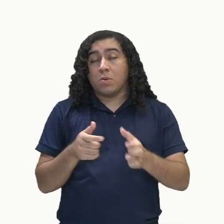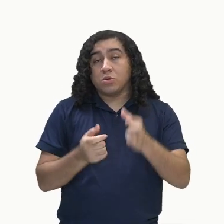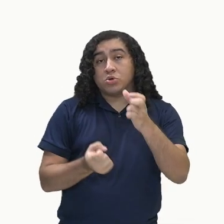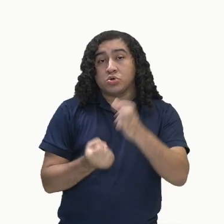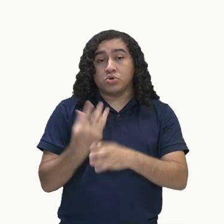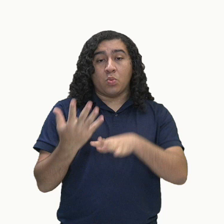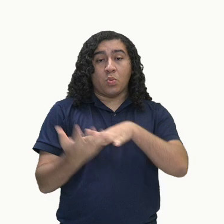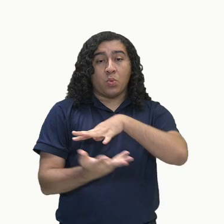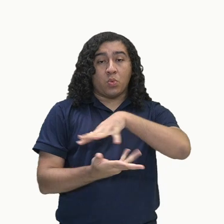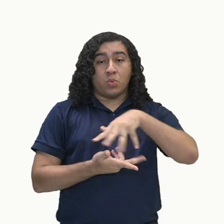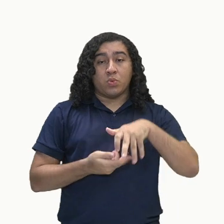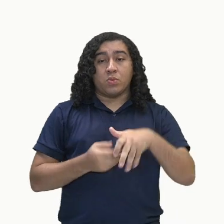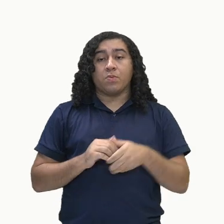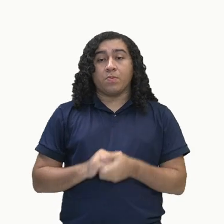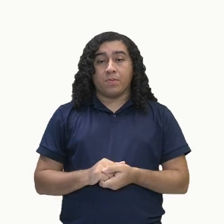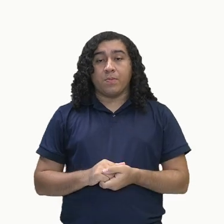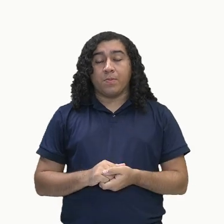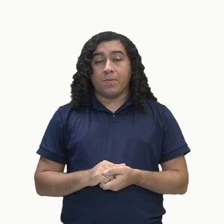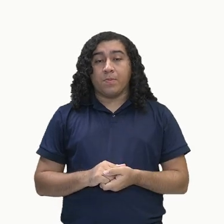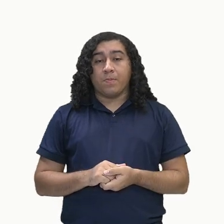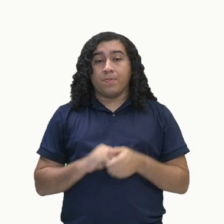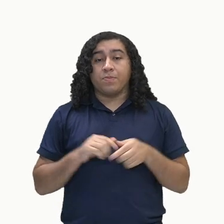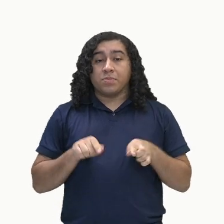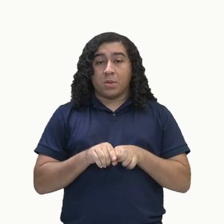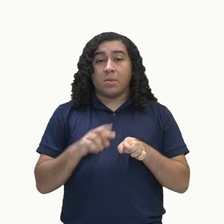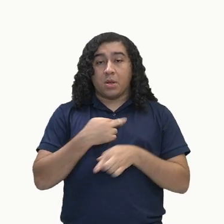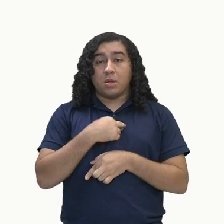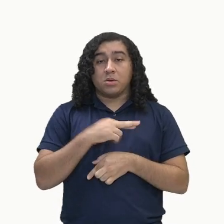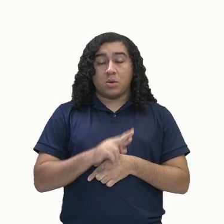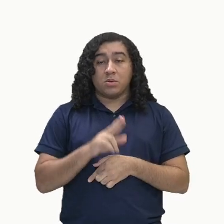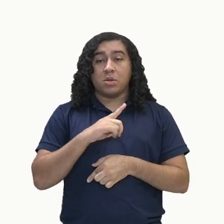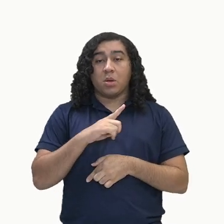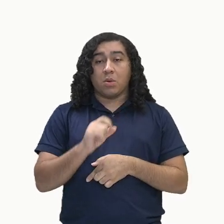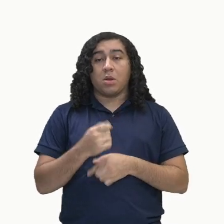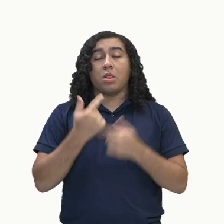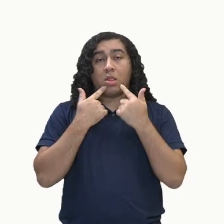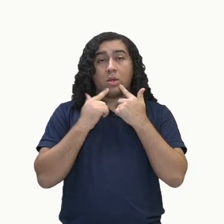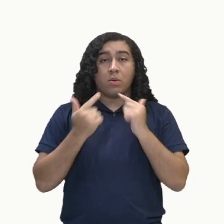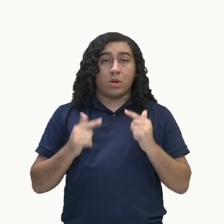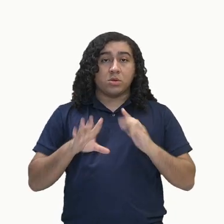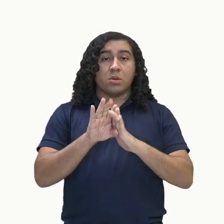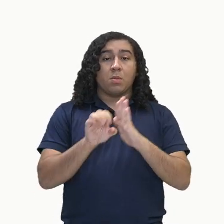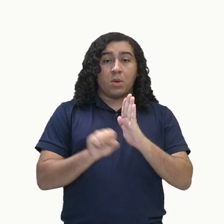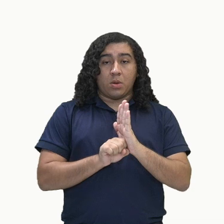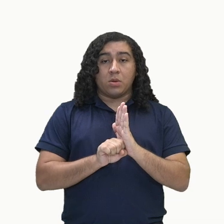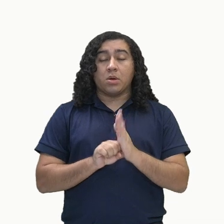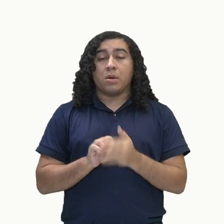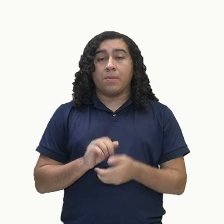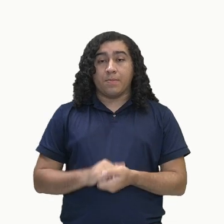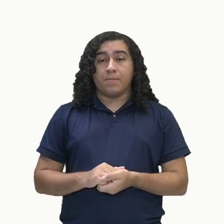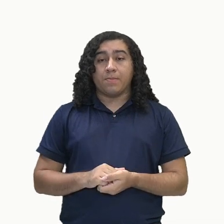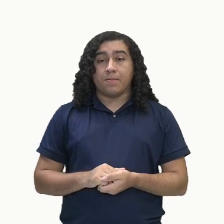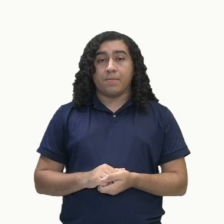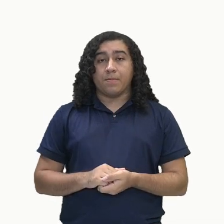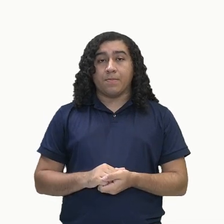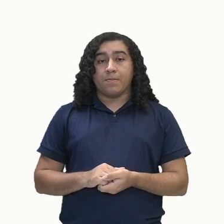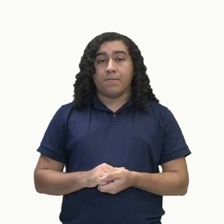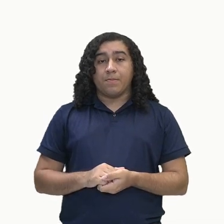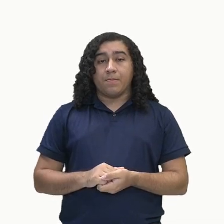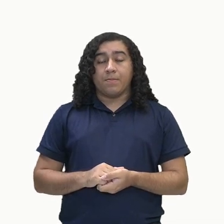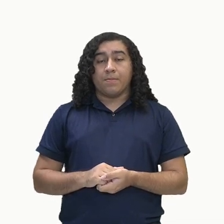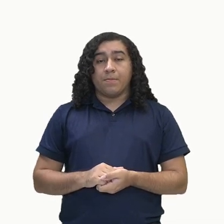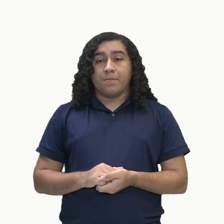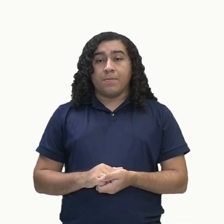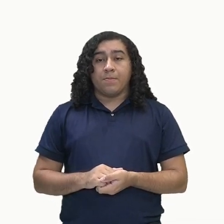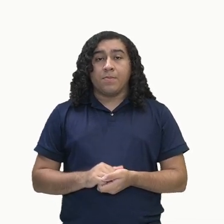As religiões têm também linguagens simbólicas. A cruz,